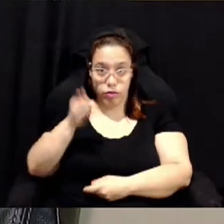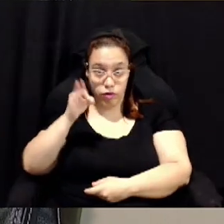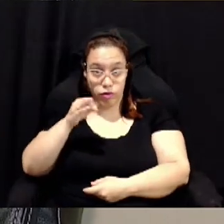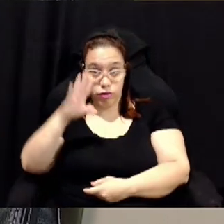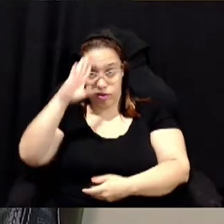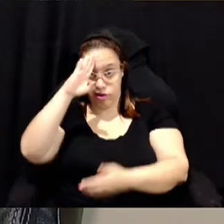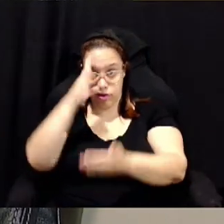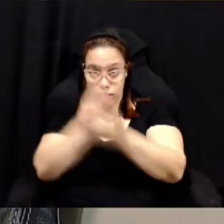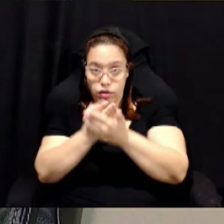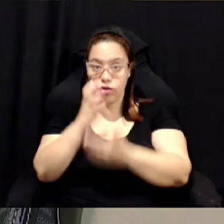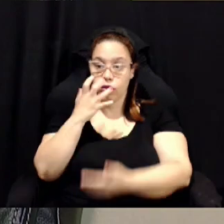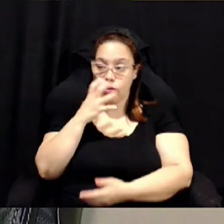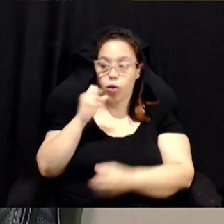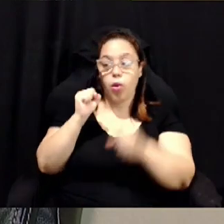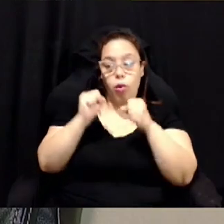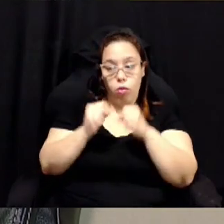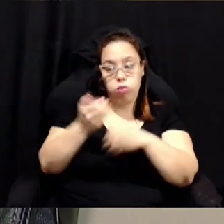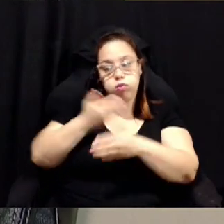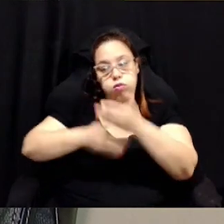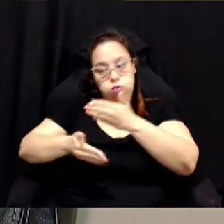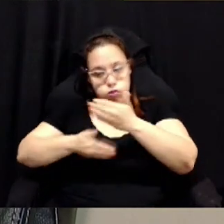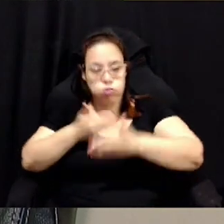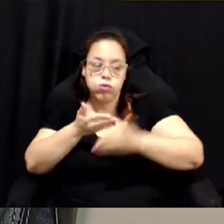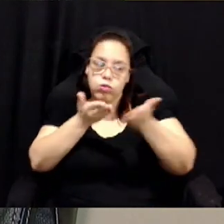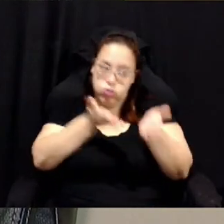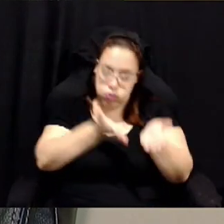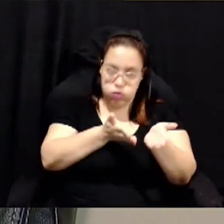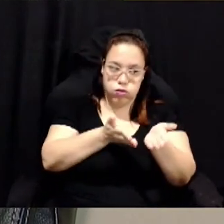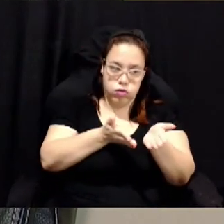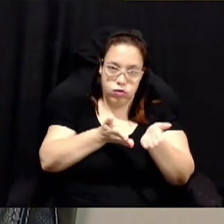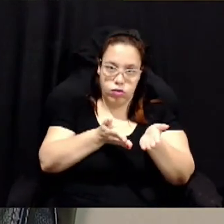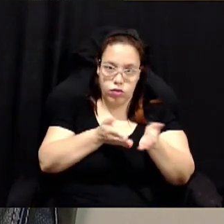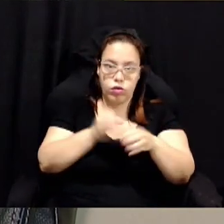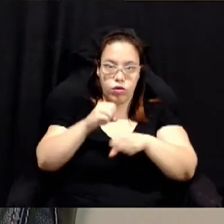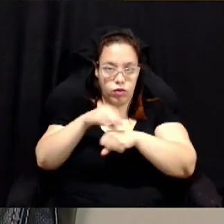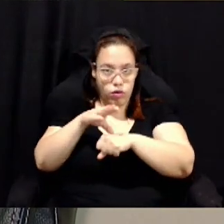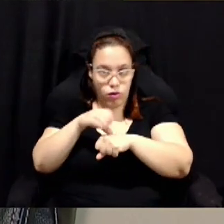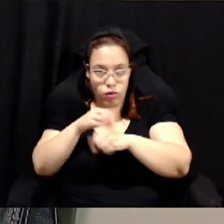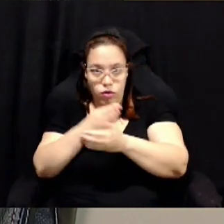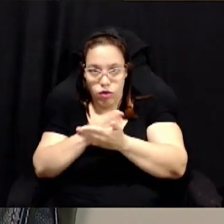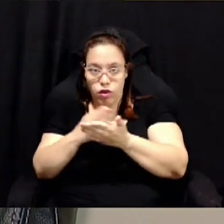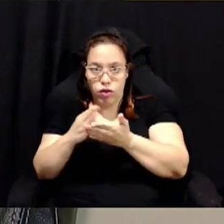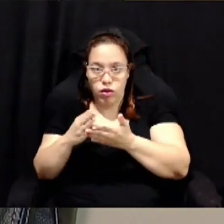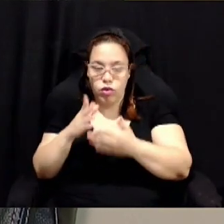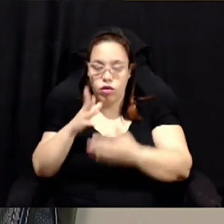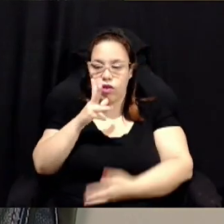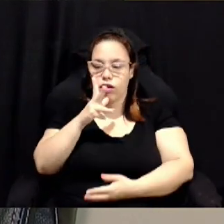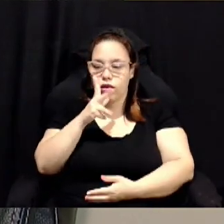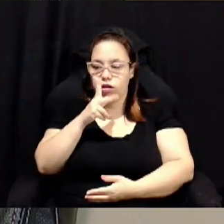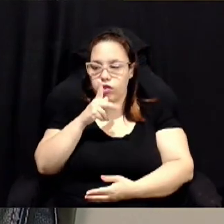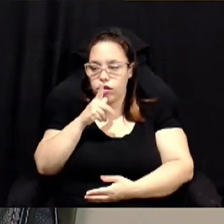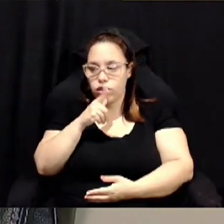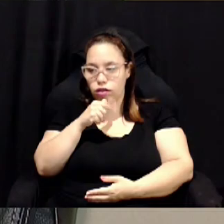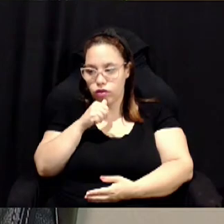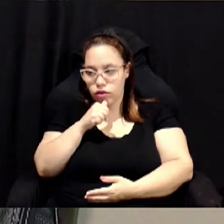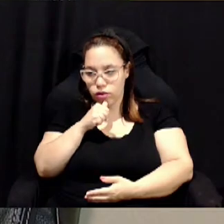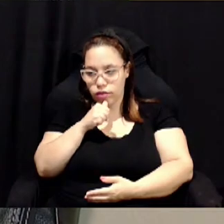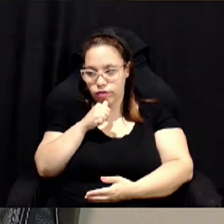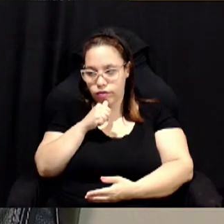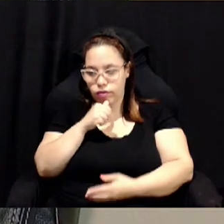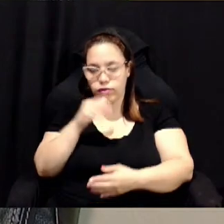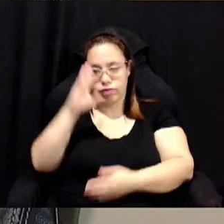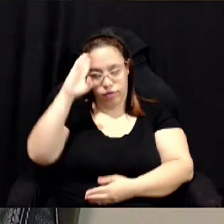animal pode participar disso, né? Seguir a orientação para começar sempre devagar. Então, essa assim, é a minha principal